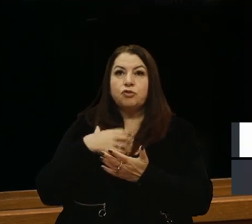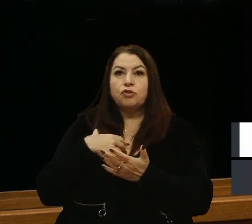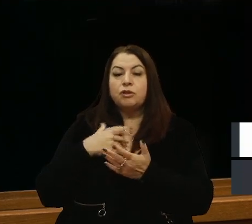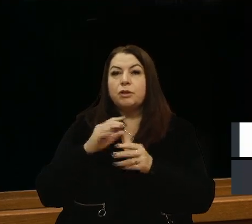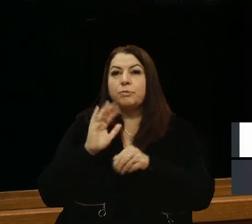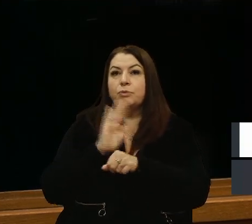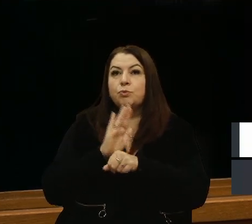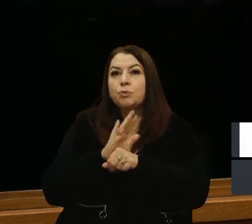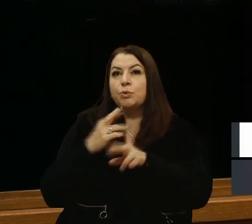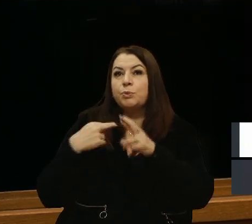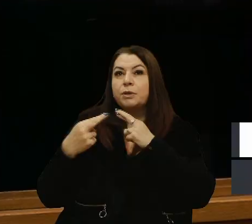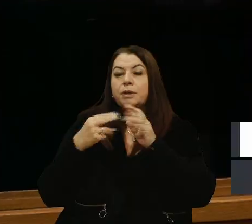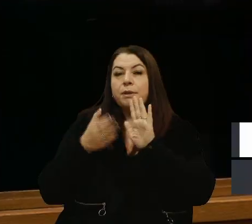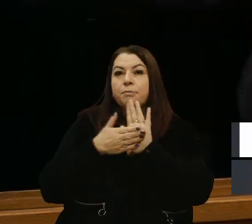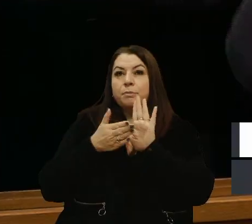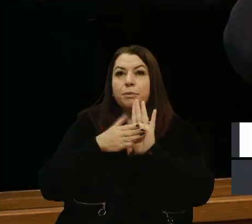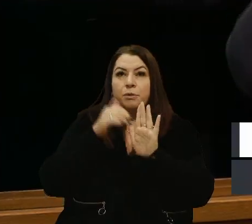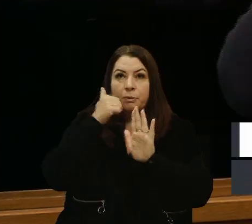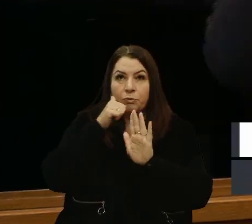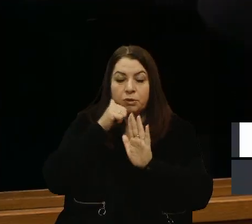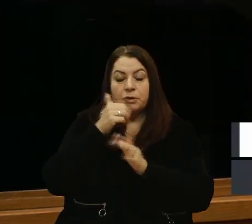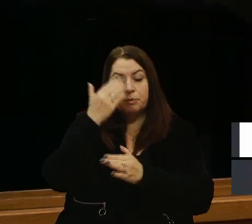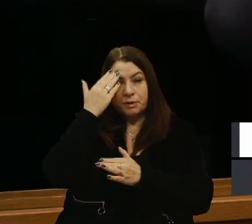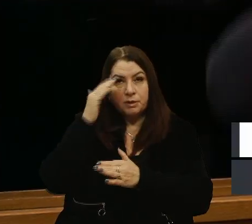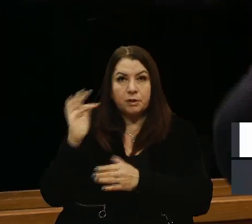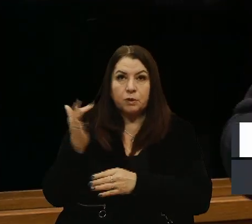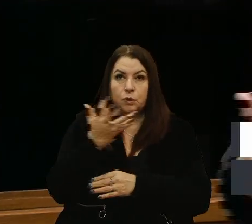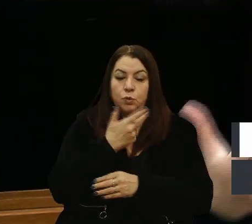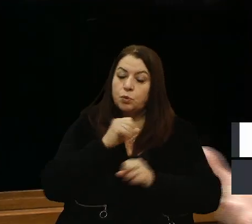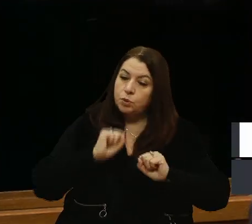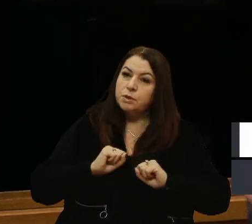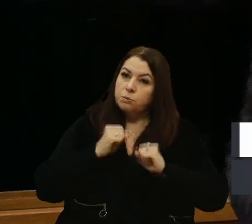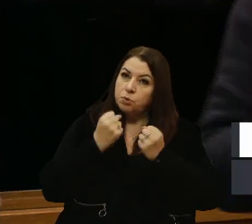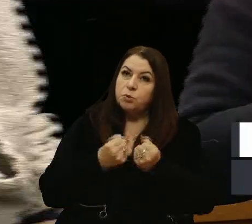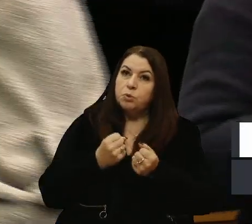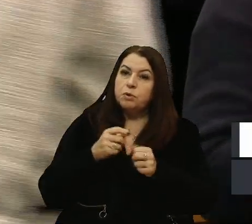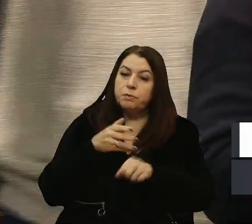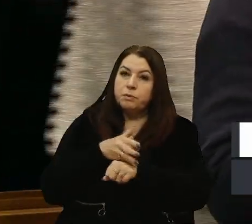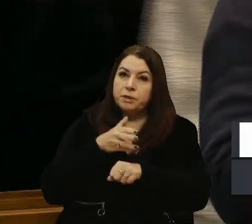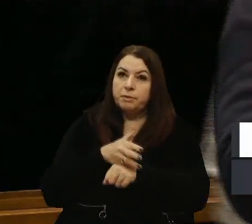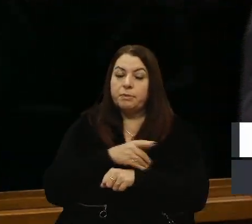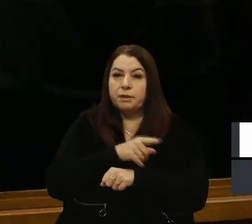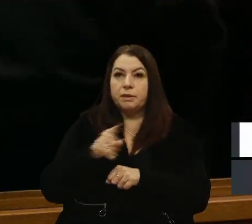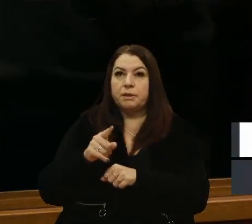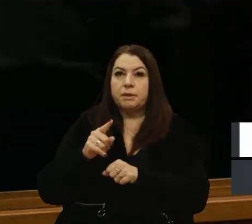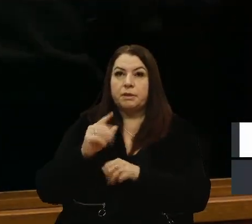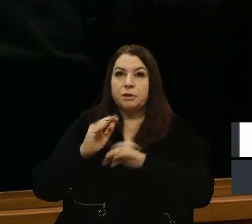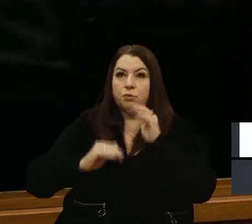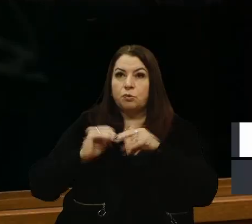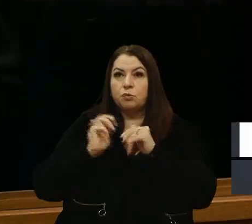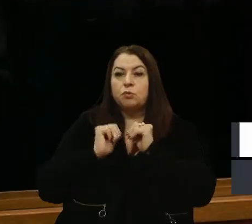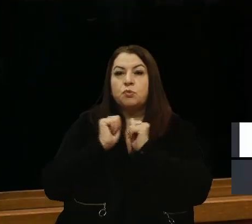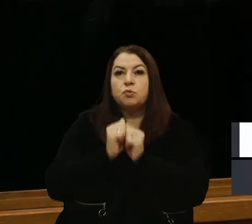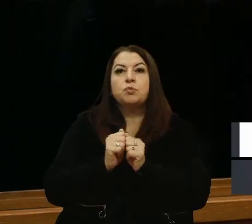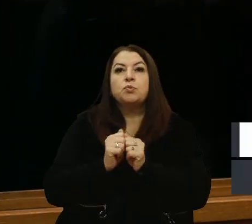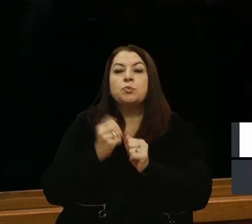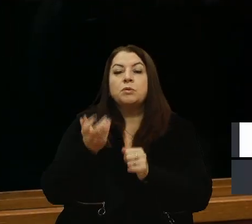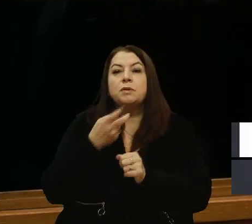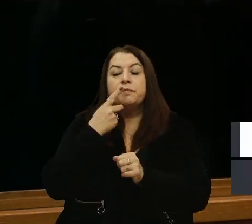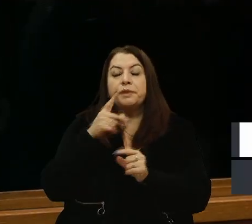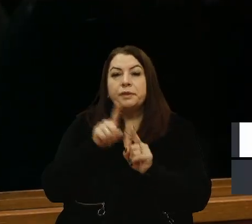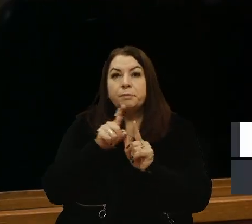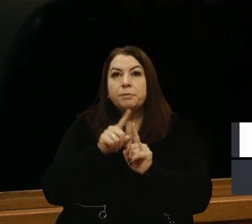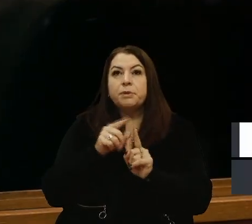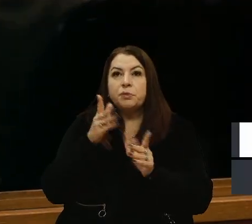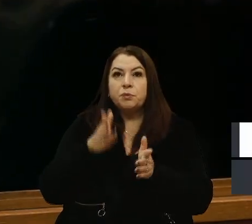unitária em relação à pauta da mulher em Caxias. Então, queria agradecer a todo mundo que se empenhou e que vai participar dessa construção com a gente. Também queria dizer, senhor